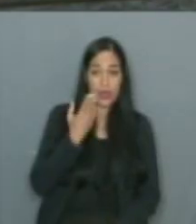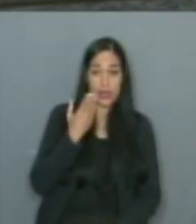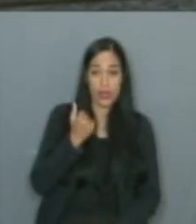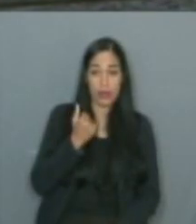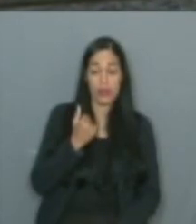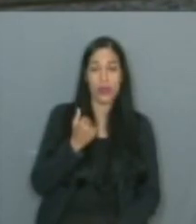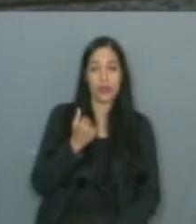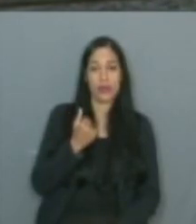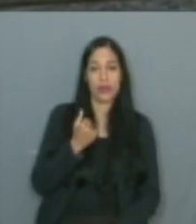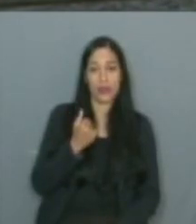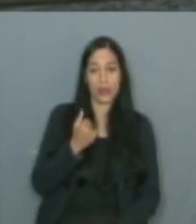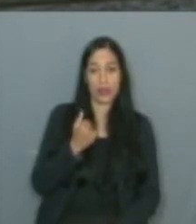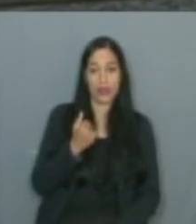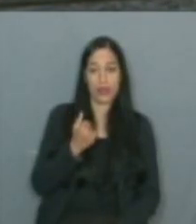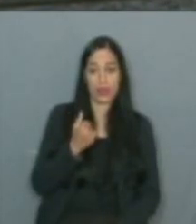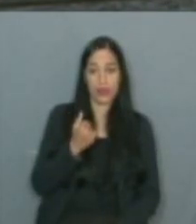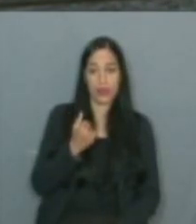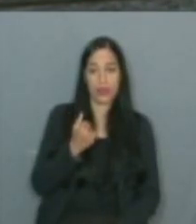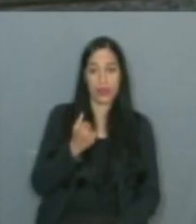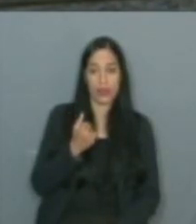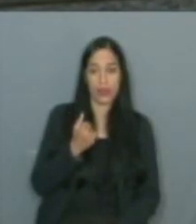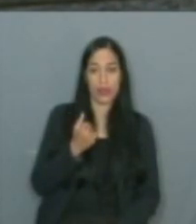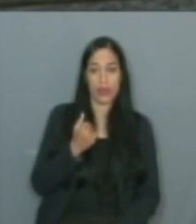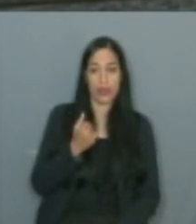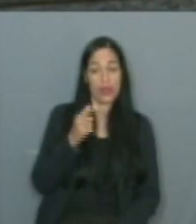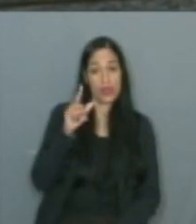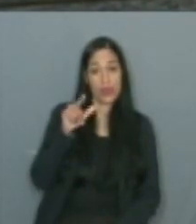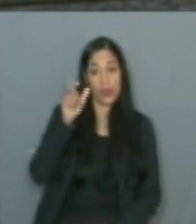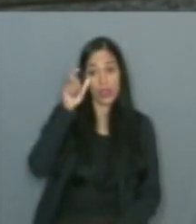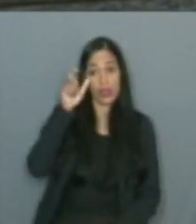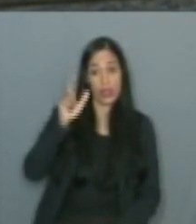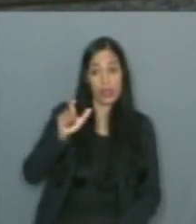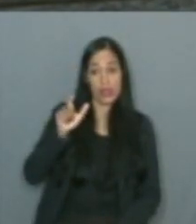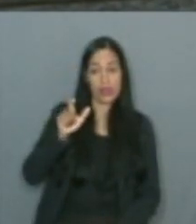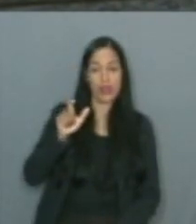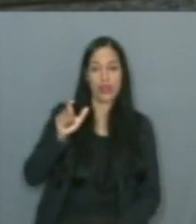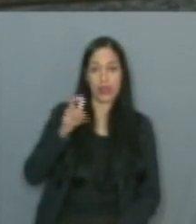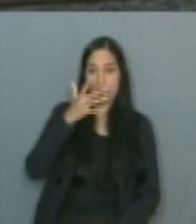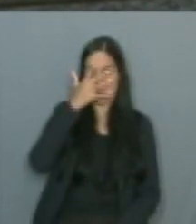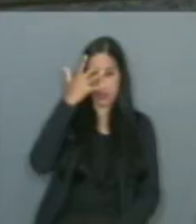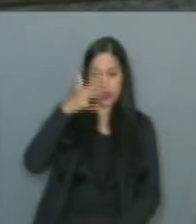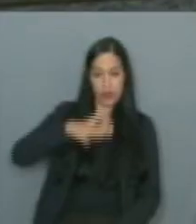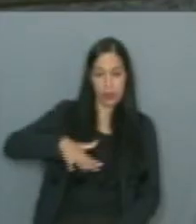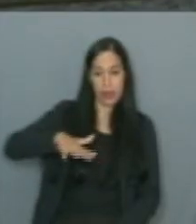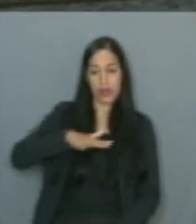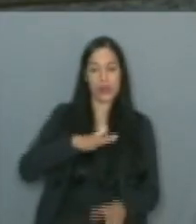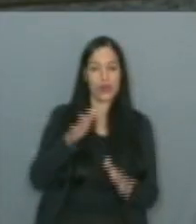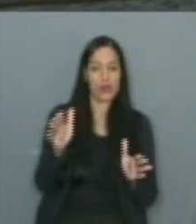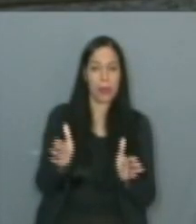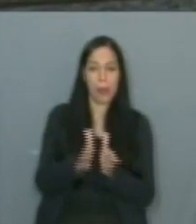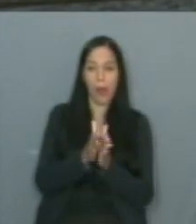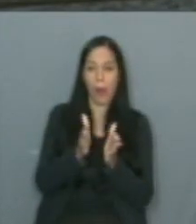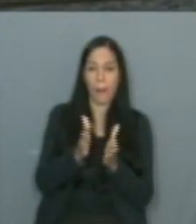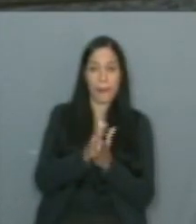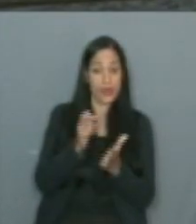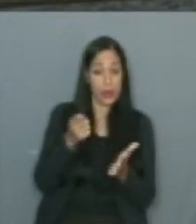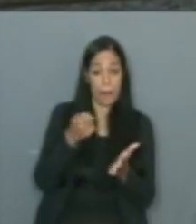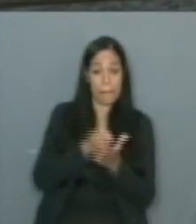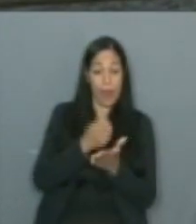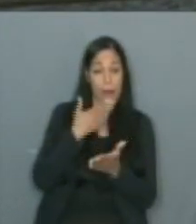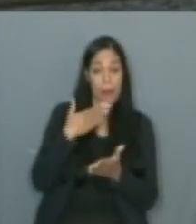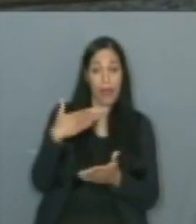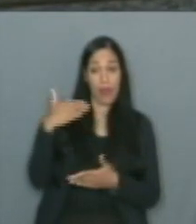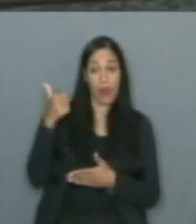esta é uma das categorias, e isso é interessante, para as pessoas pobres que pagam melhor. Isso é